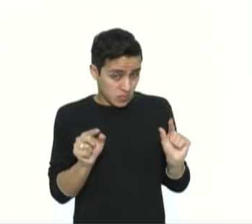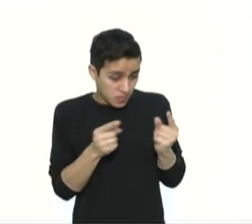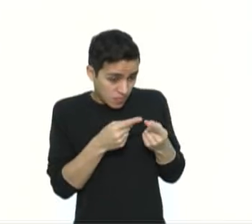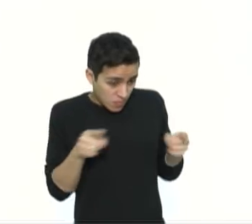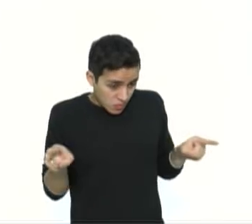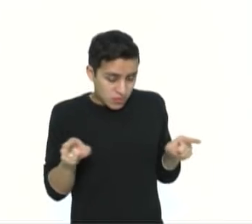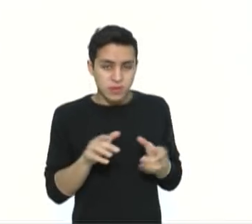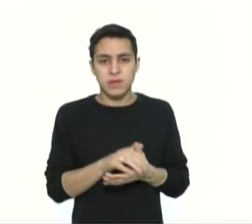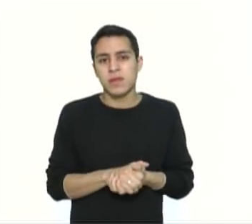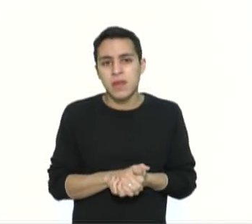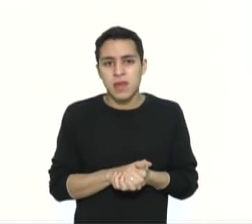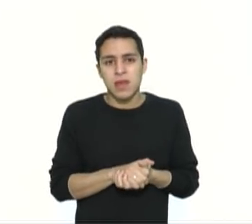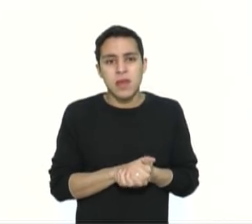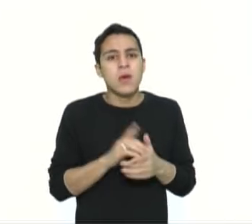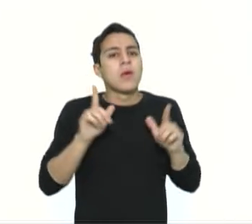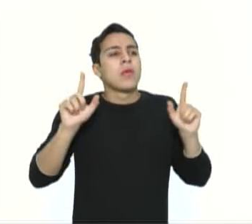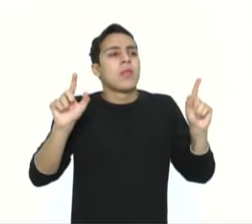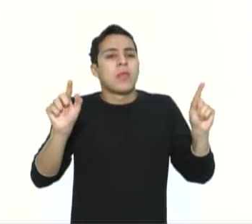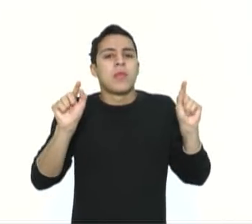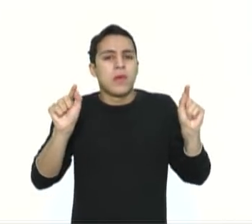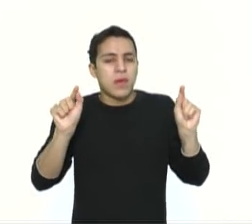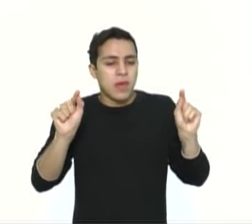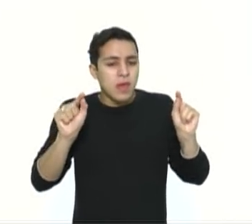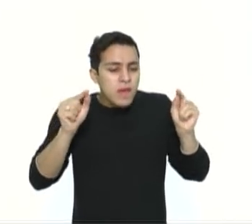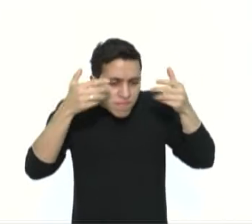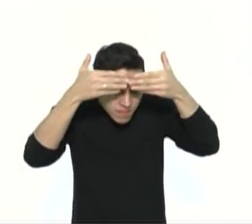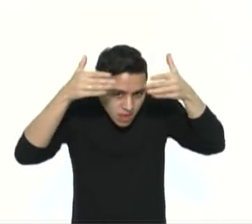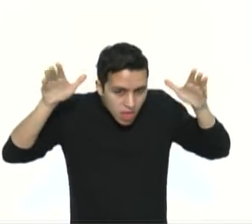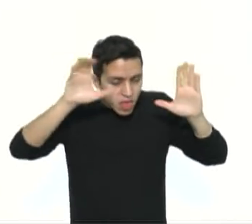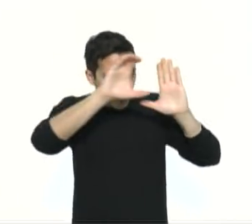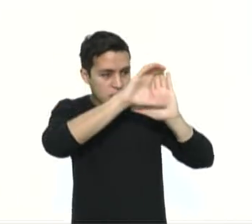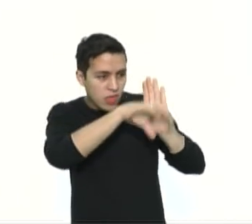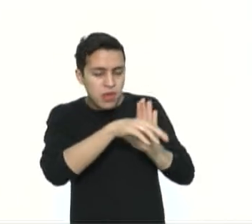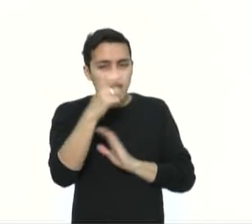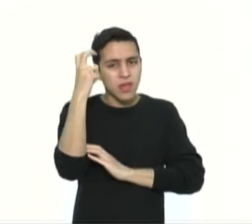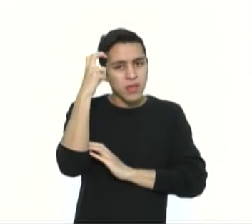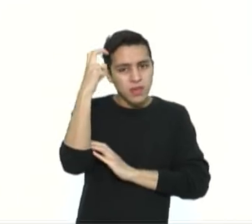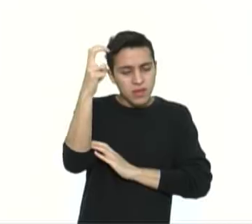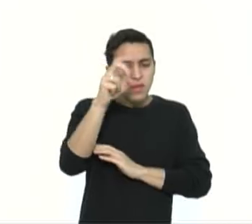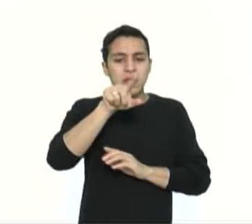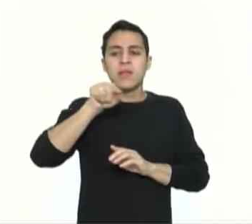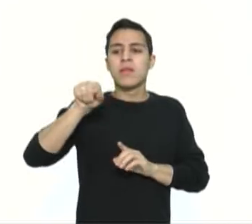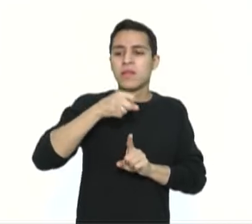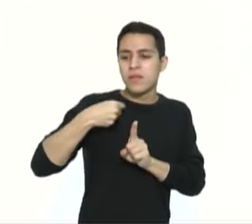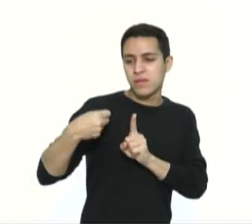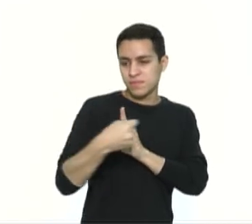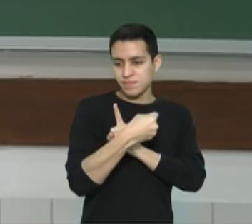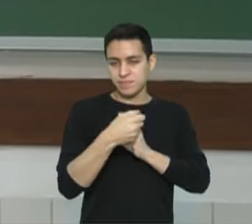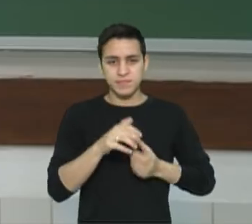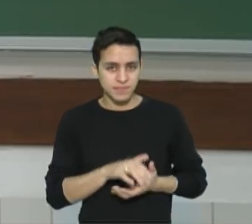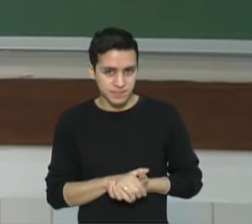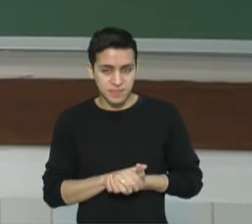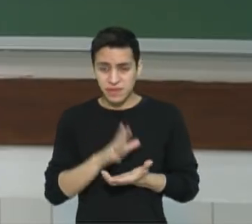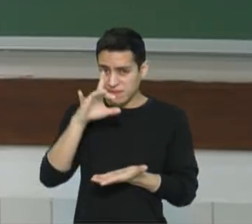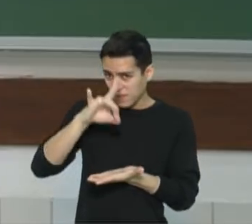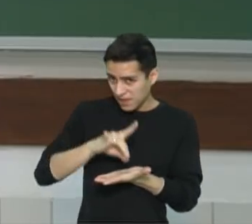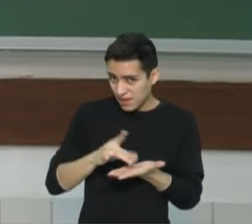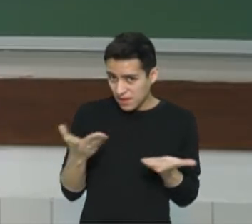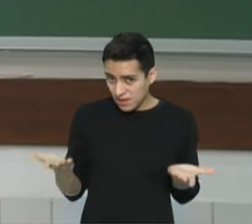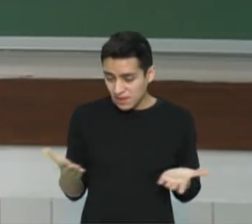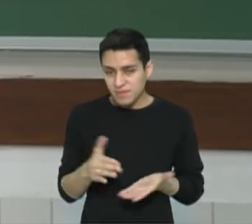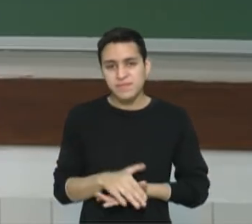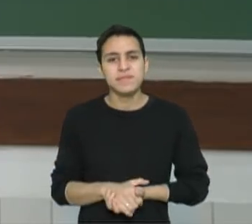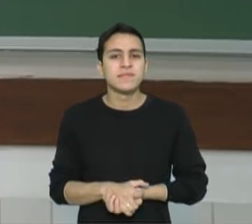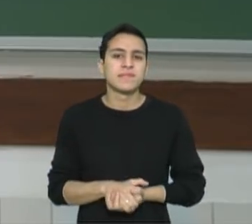musical, abrindo então, né, ampliando o conceito de inteligência na sociedade. Isso é verdadeiro,